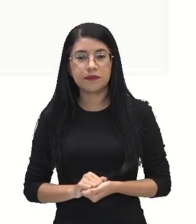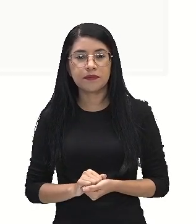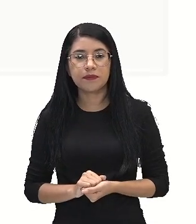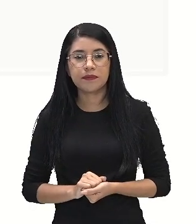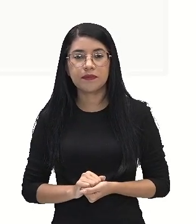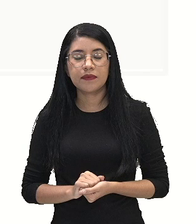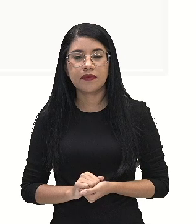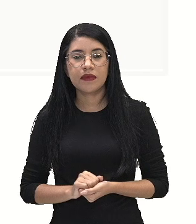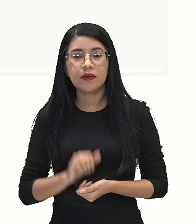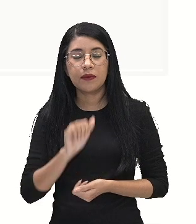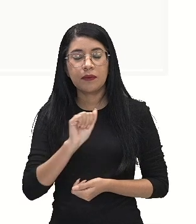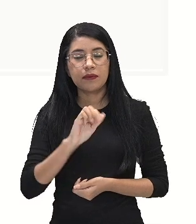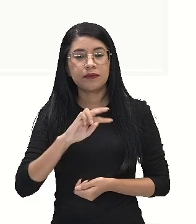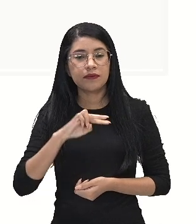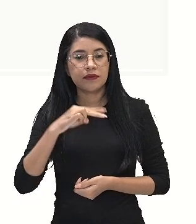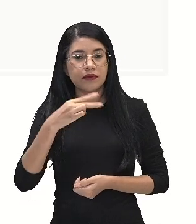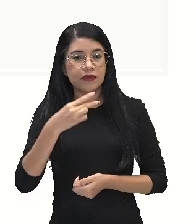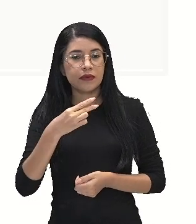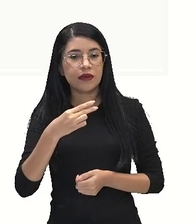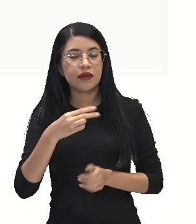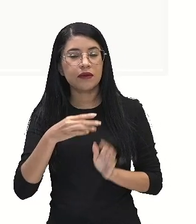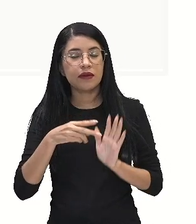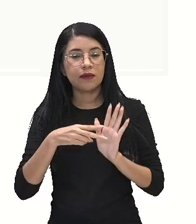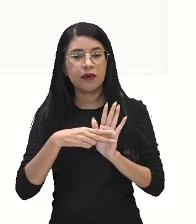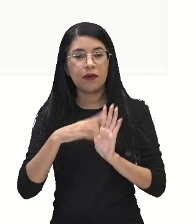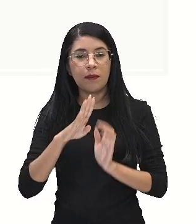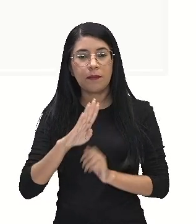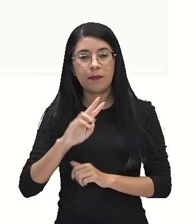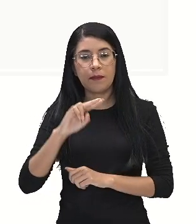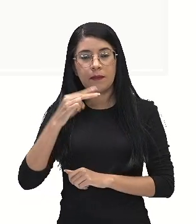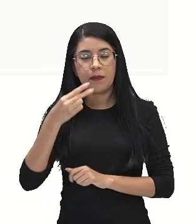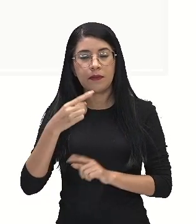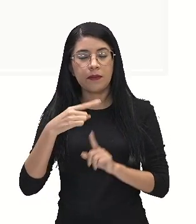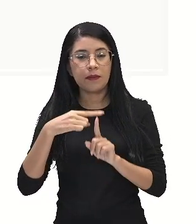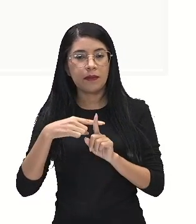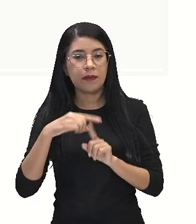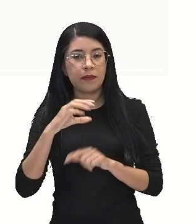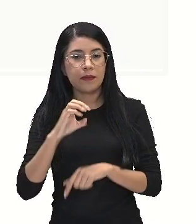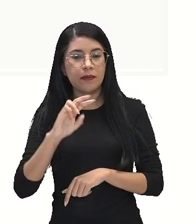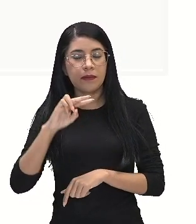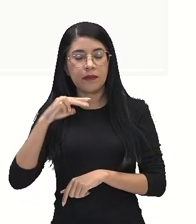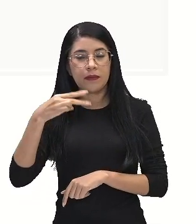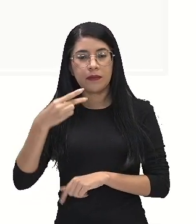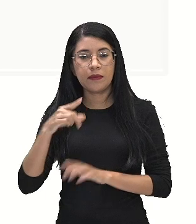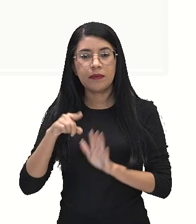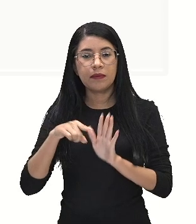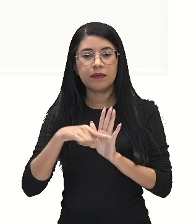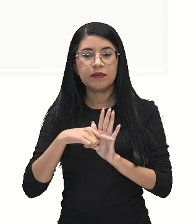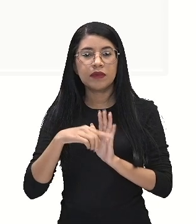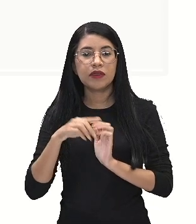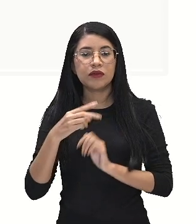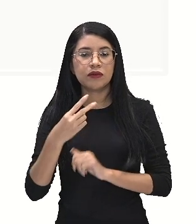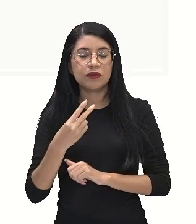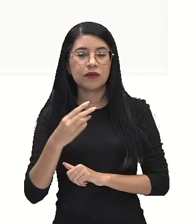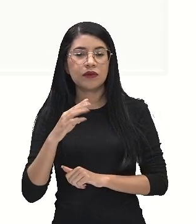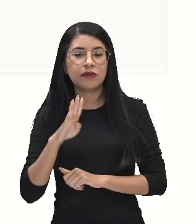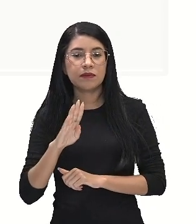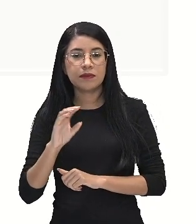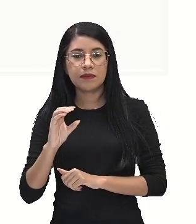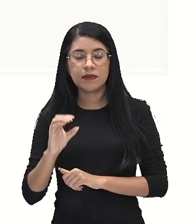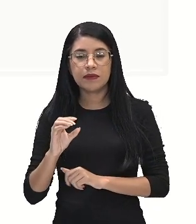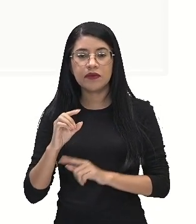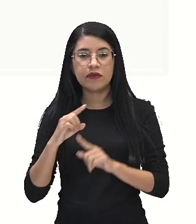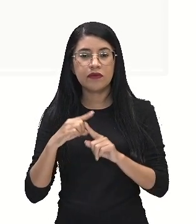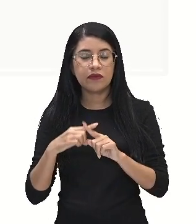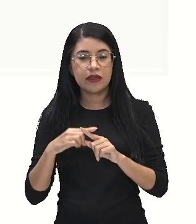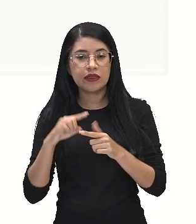A ao quadrado, b ao quadrado mais c ao quadrado, menos 2bc, vezes